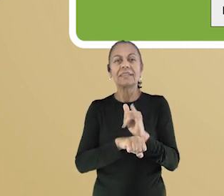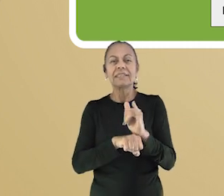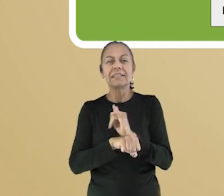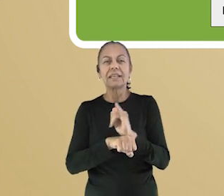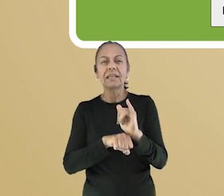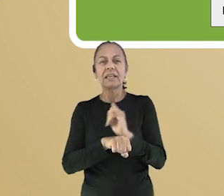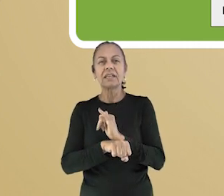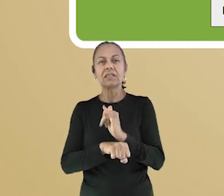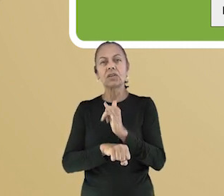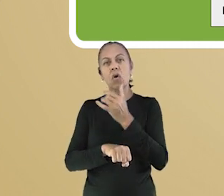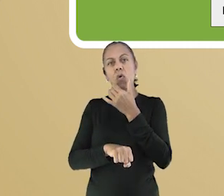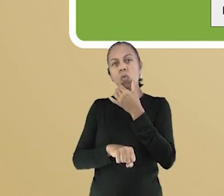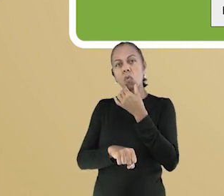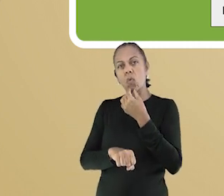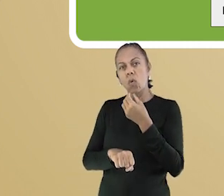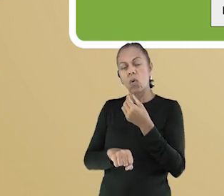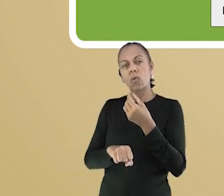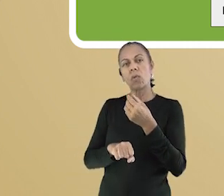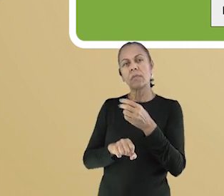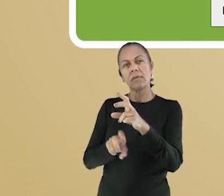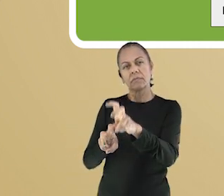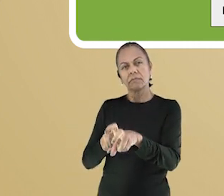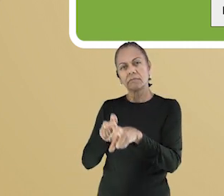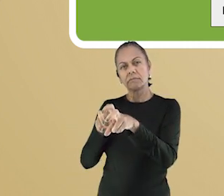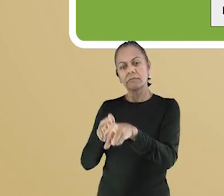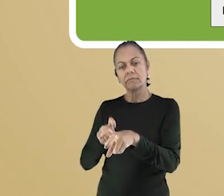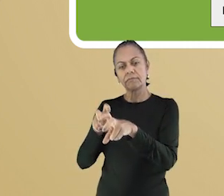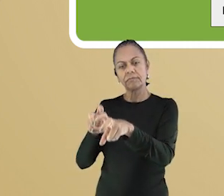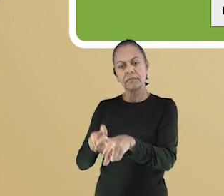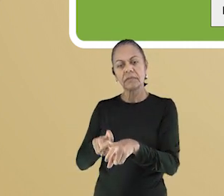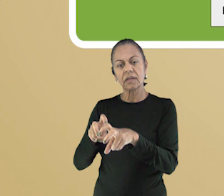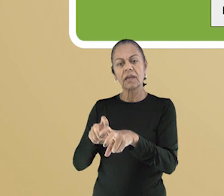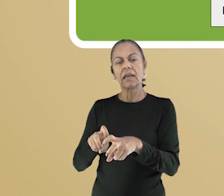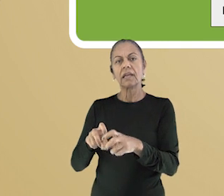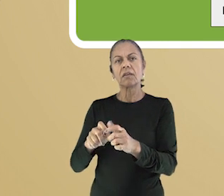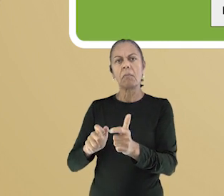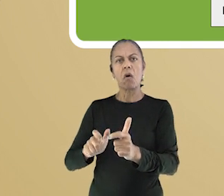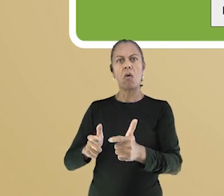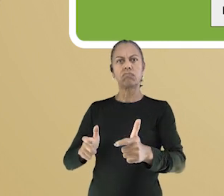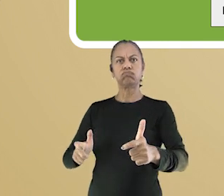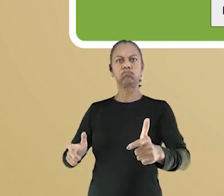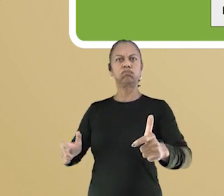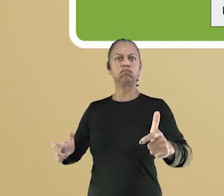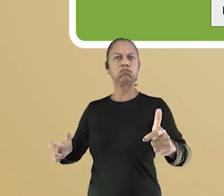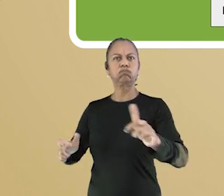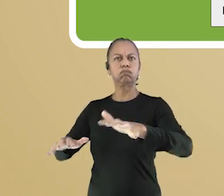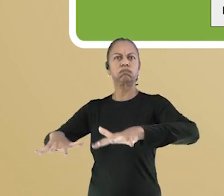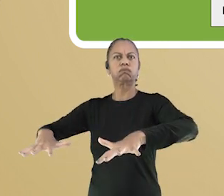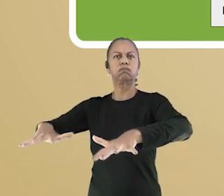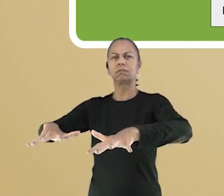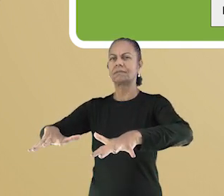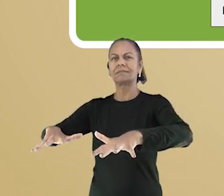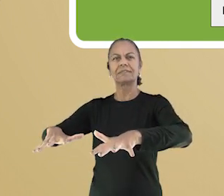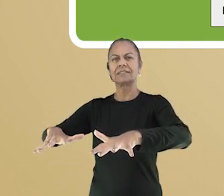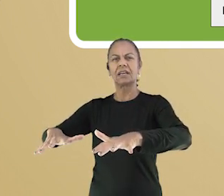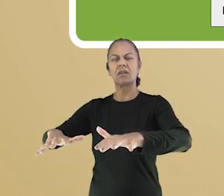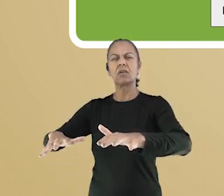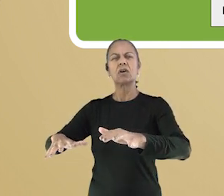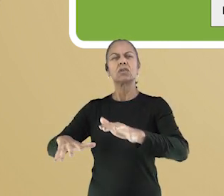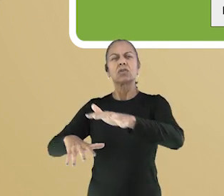isso? Bem, é uma estratégia que o agricultor não aumenta a zona do plantio, né? Ele não